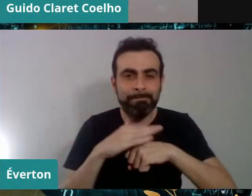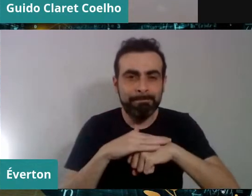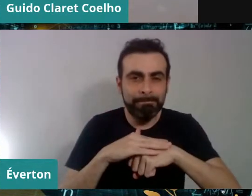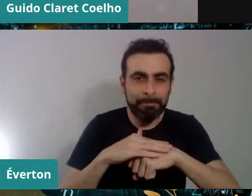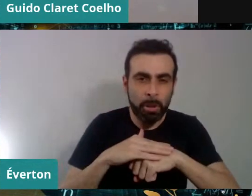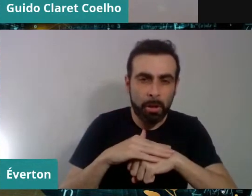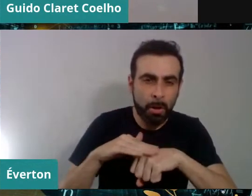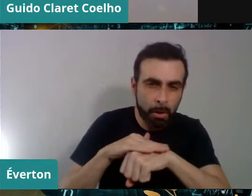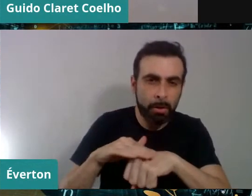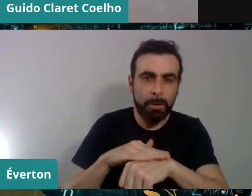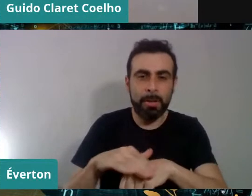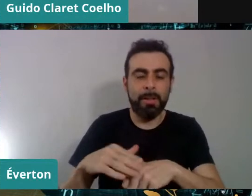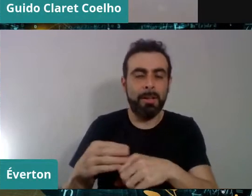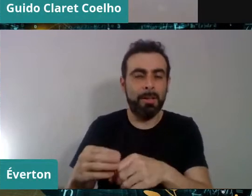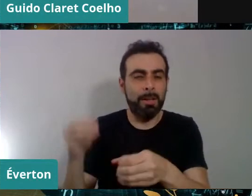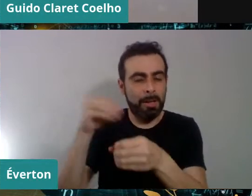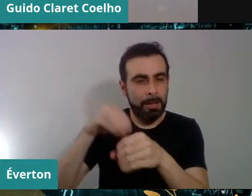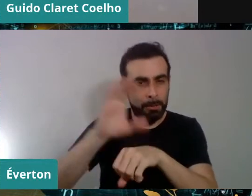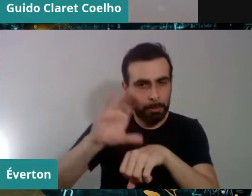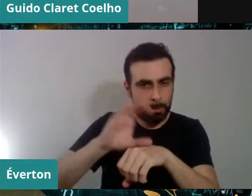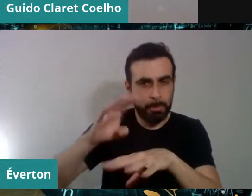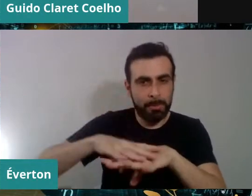a história do curso de matemática.